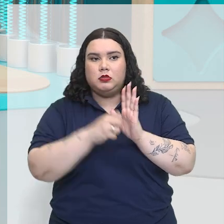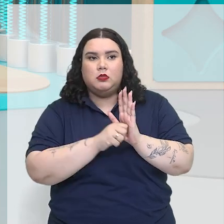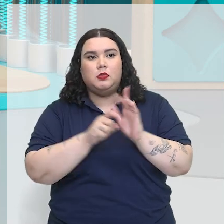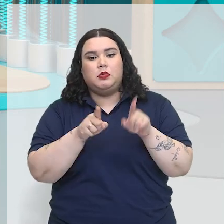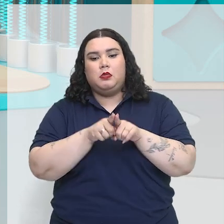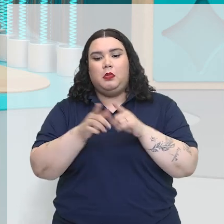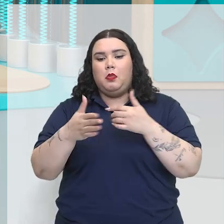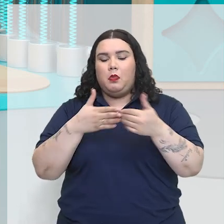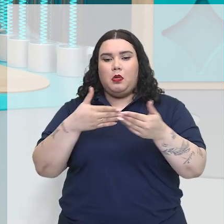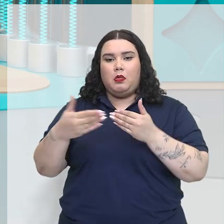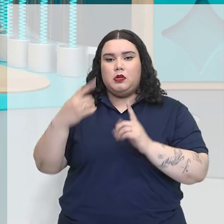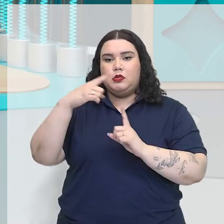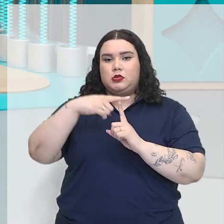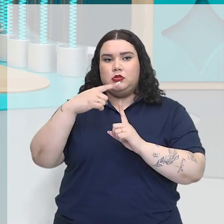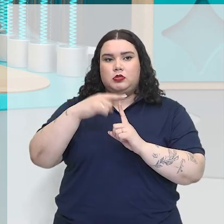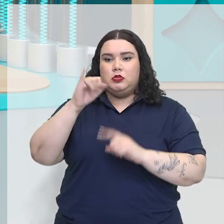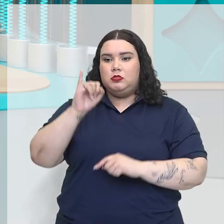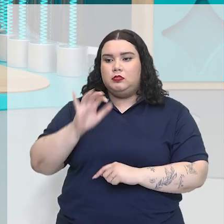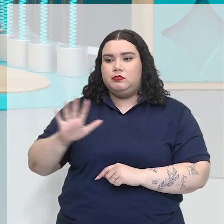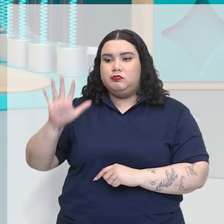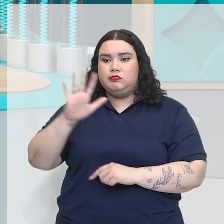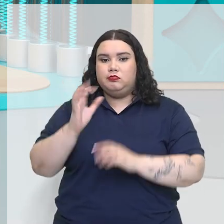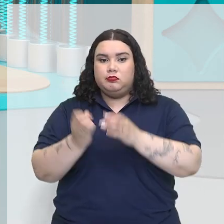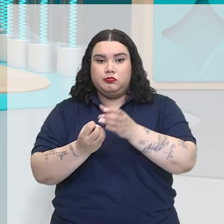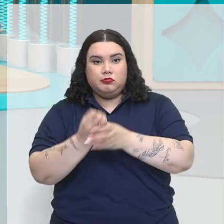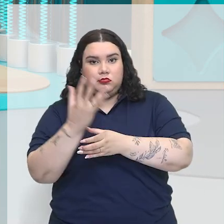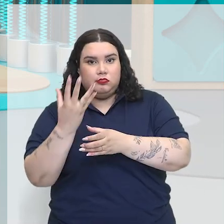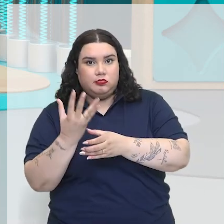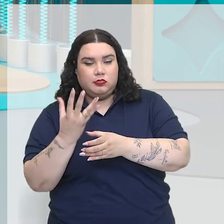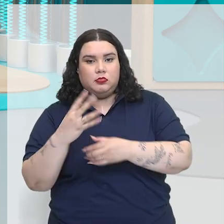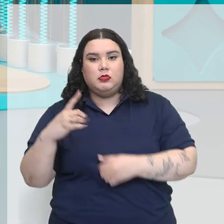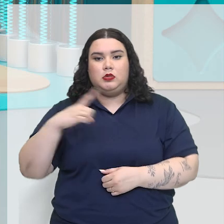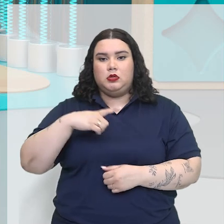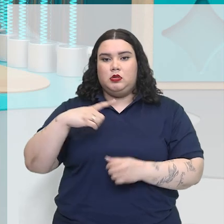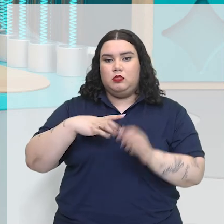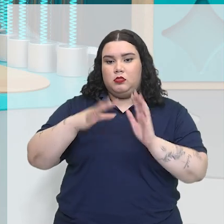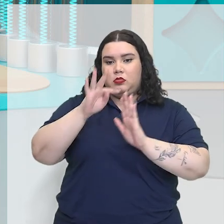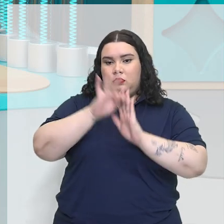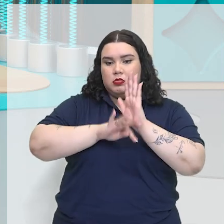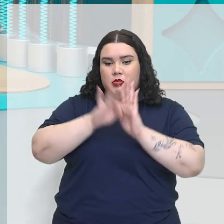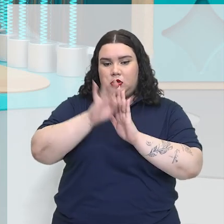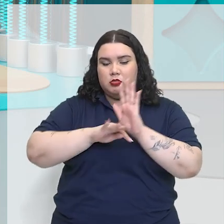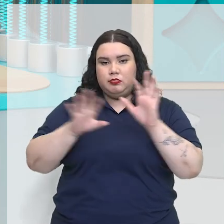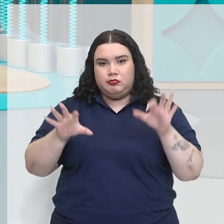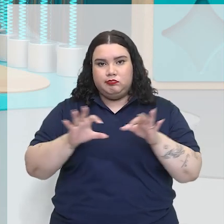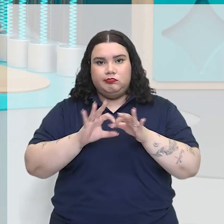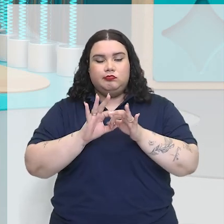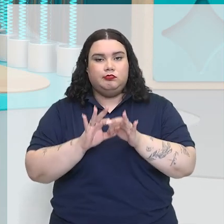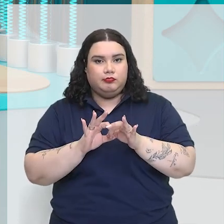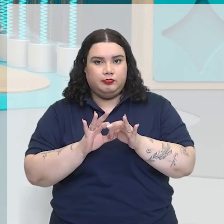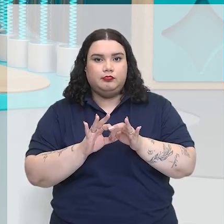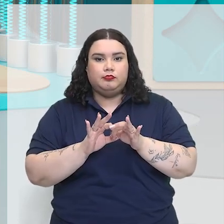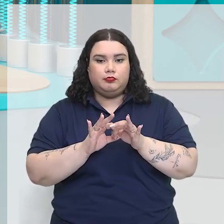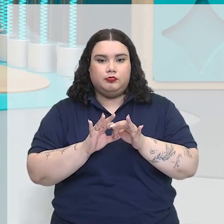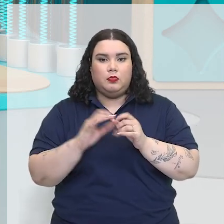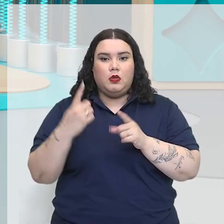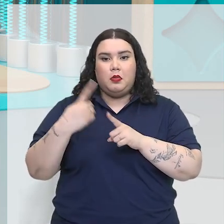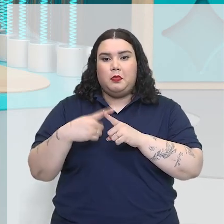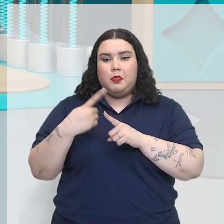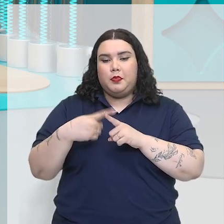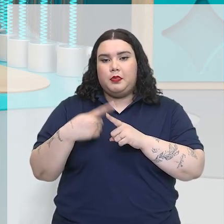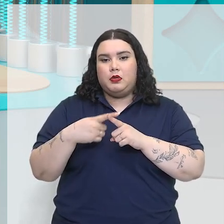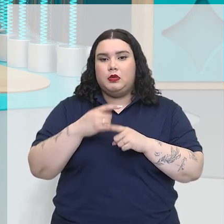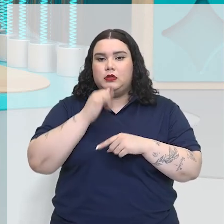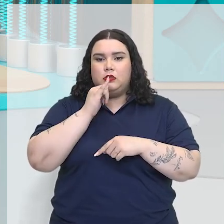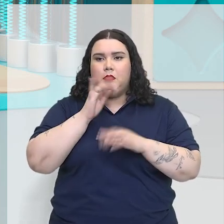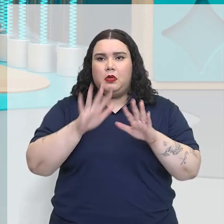qualquer tipo de imagem que é criada, idealizada, ela tem um texto por trás dela, né? Porque a gente pode dizer